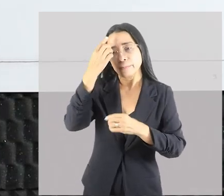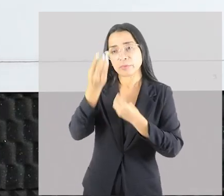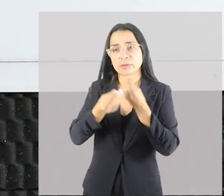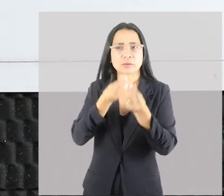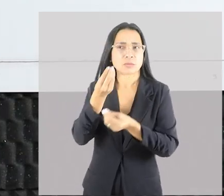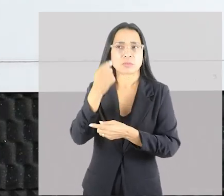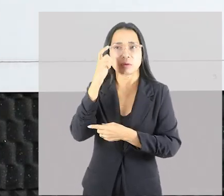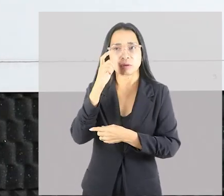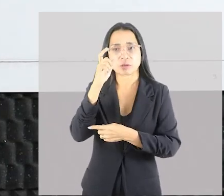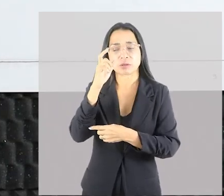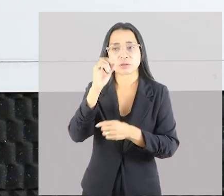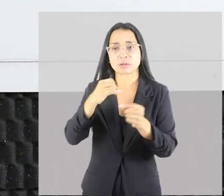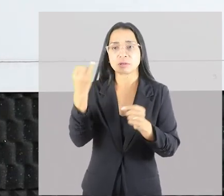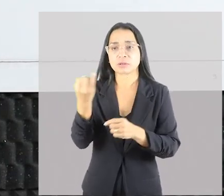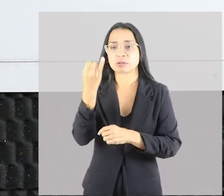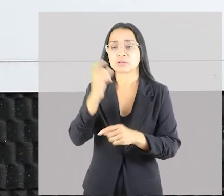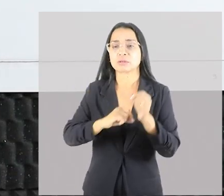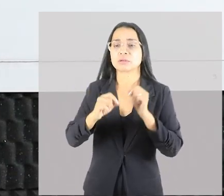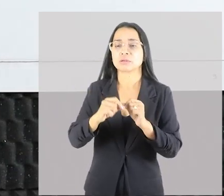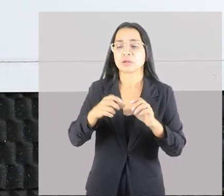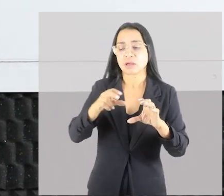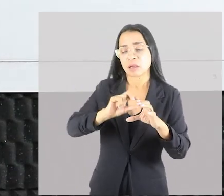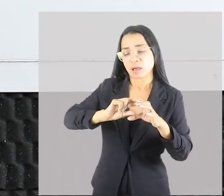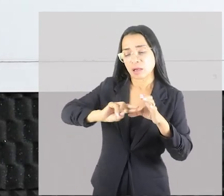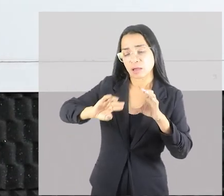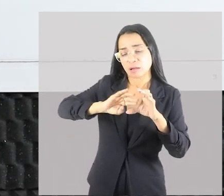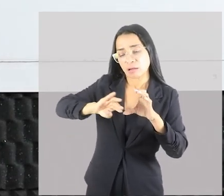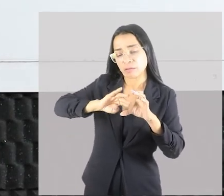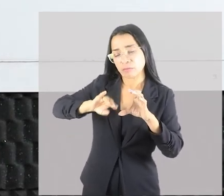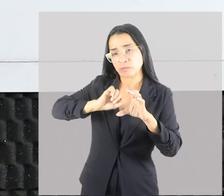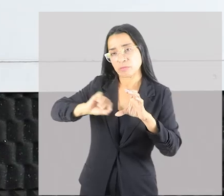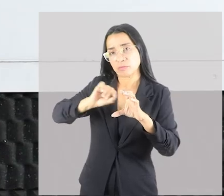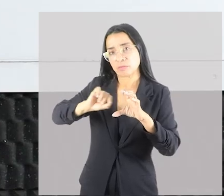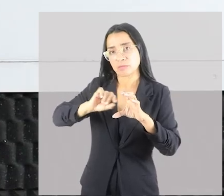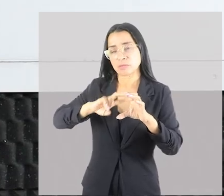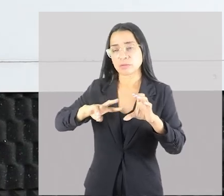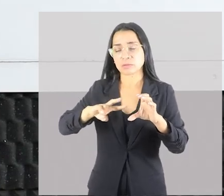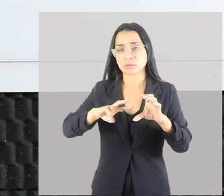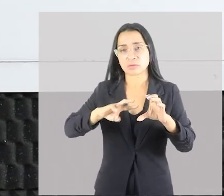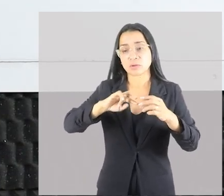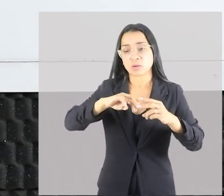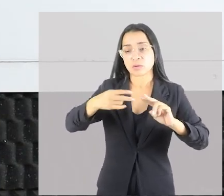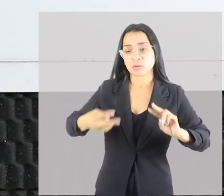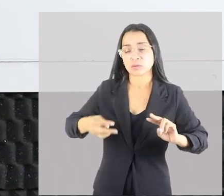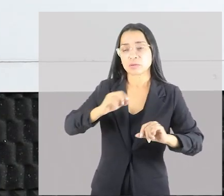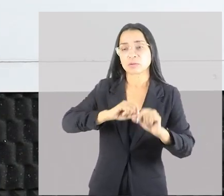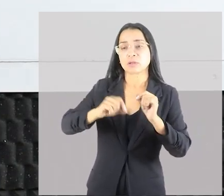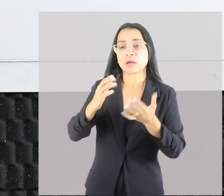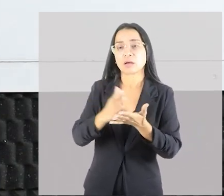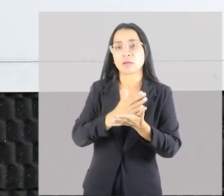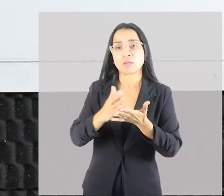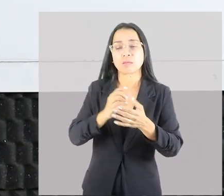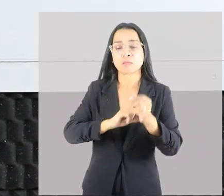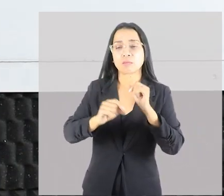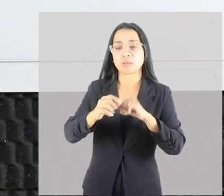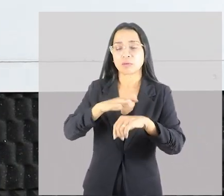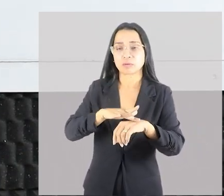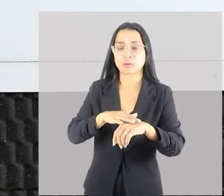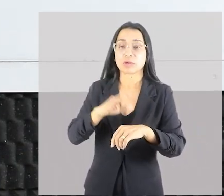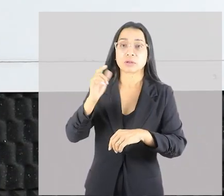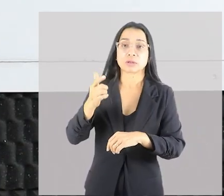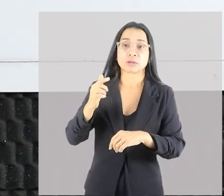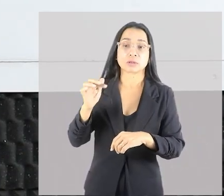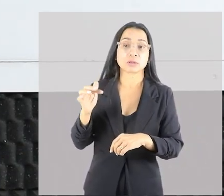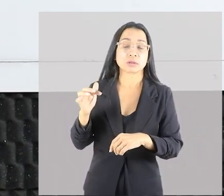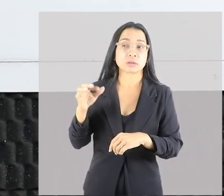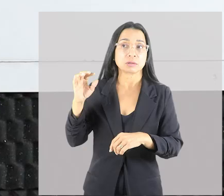né, interessante pra gente já tirar ali do material genético de um indivíduo, né, aquela determinada doença que talvez